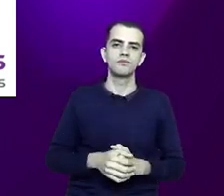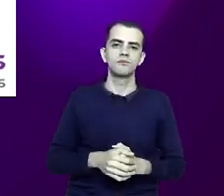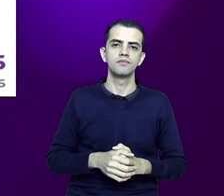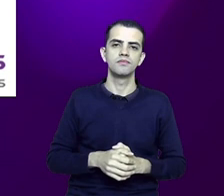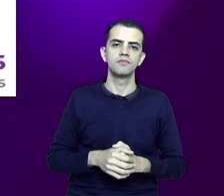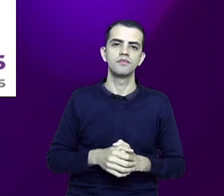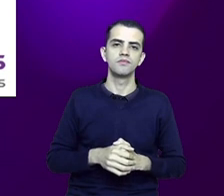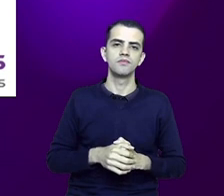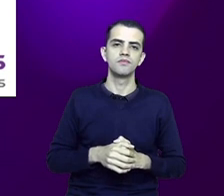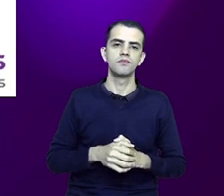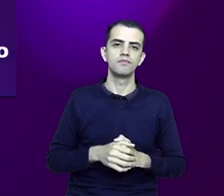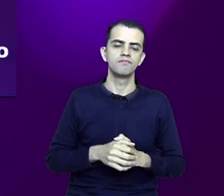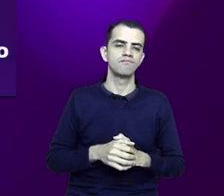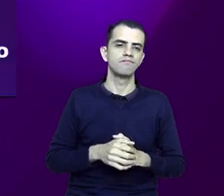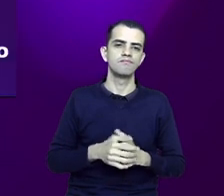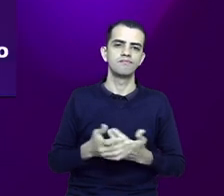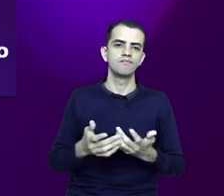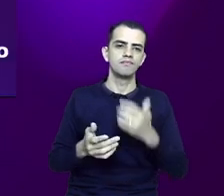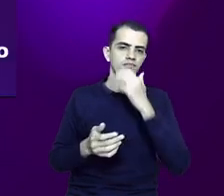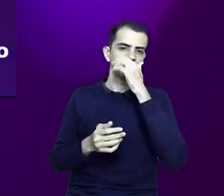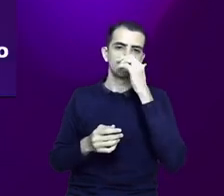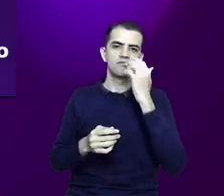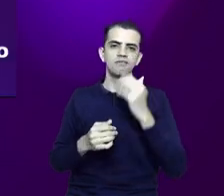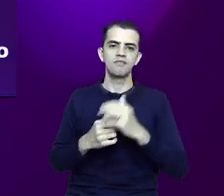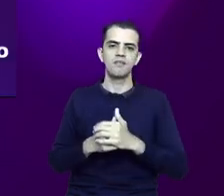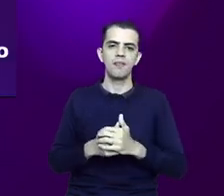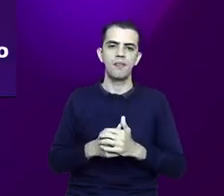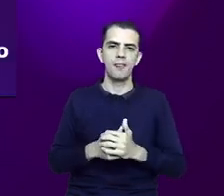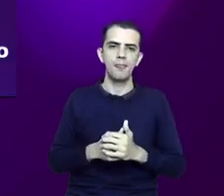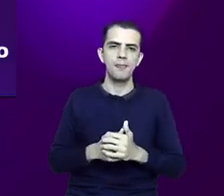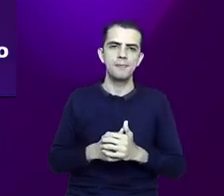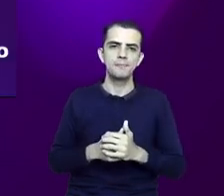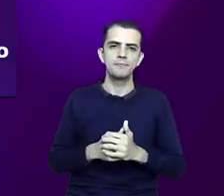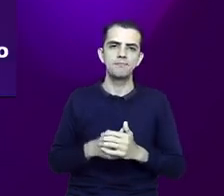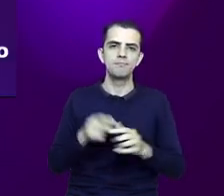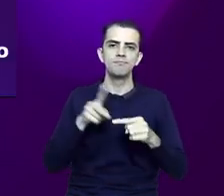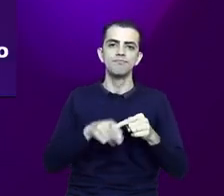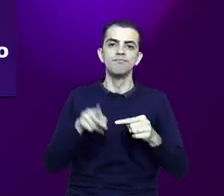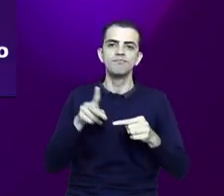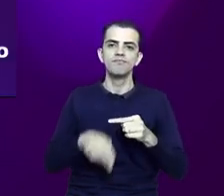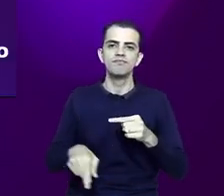eu gostaria de chamar o Bato para